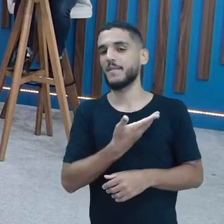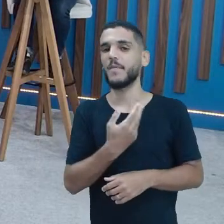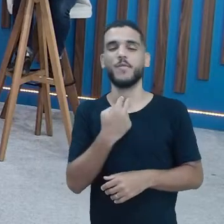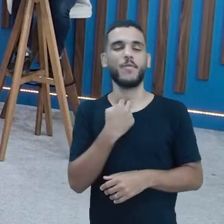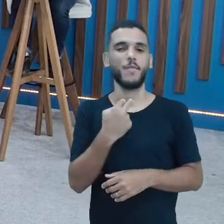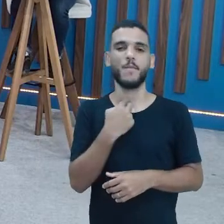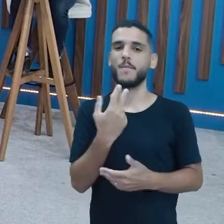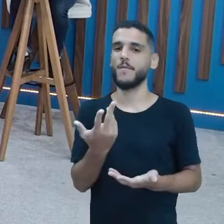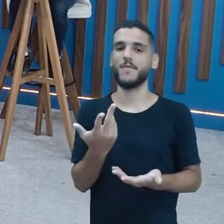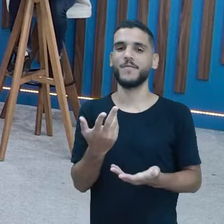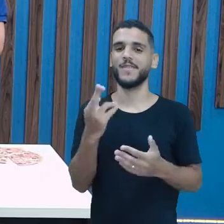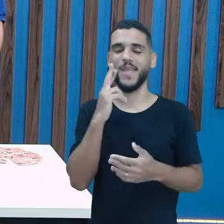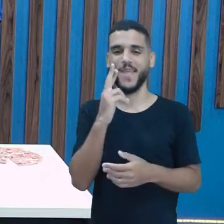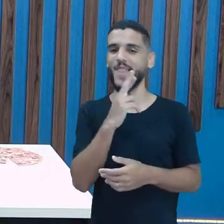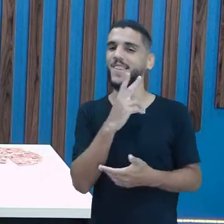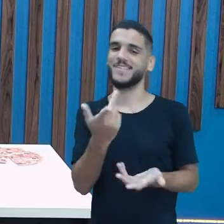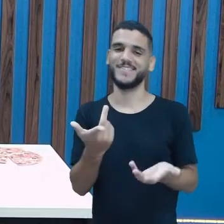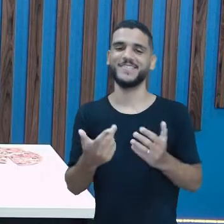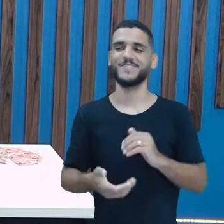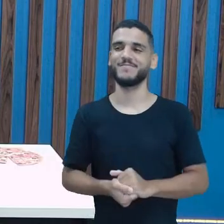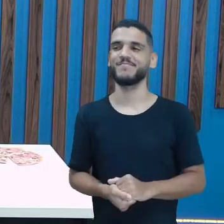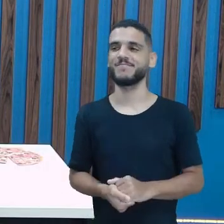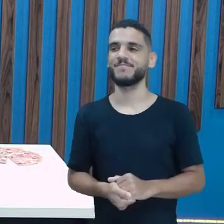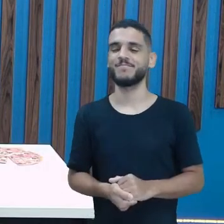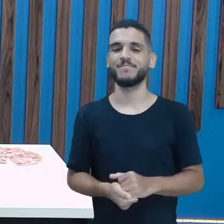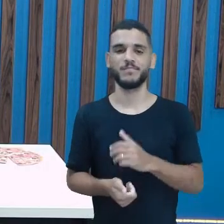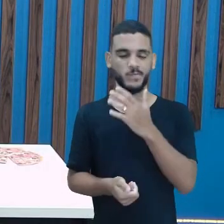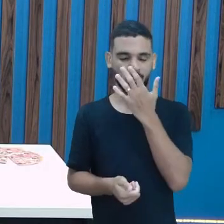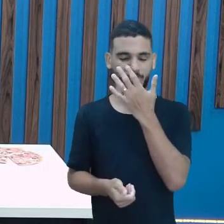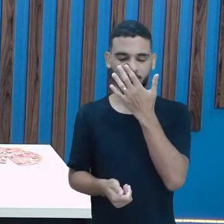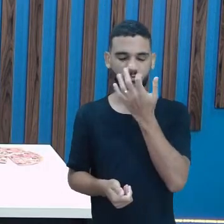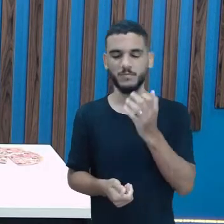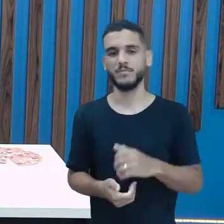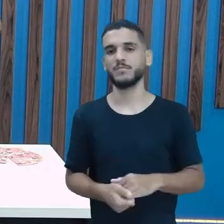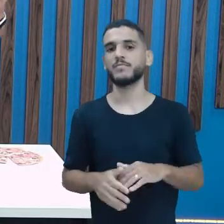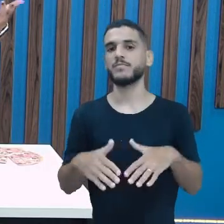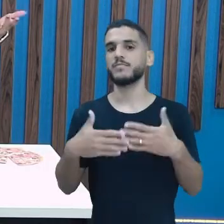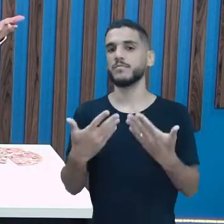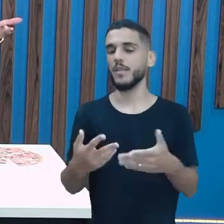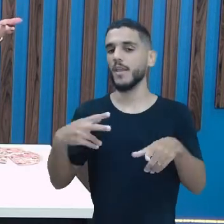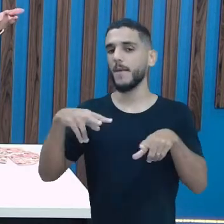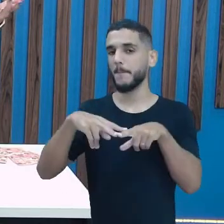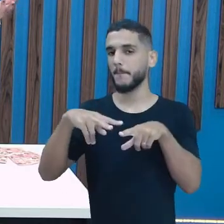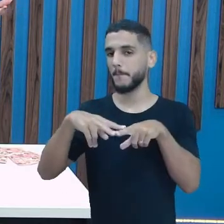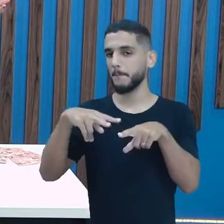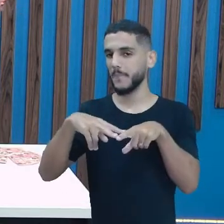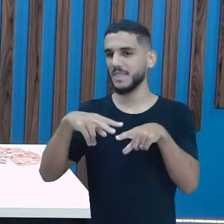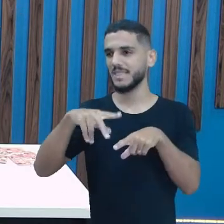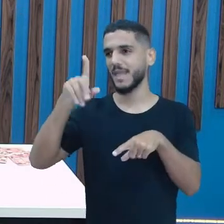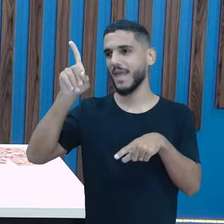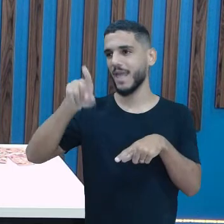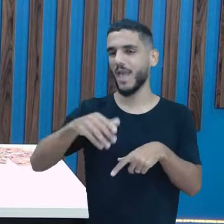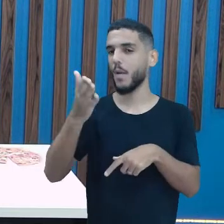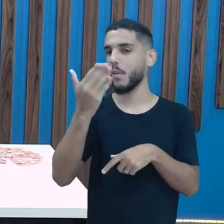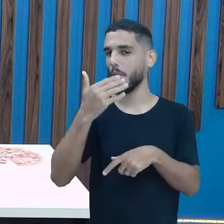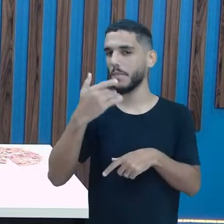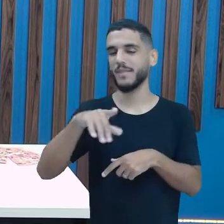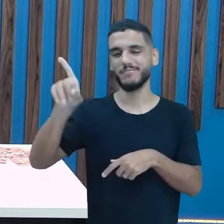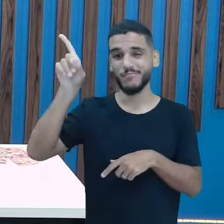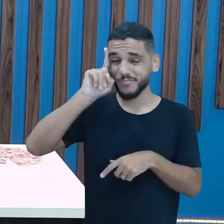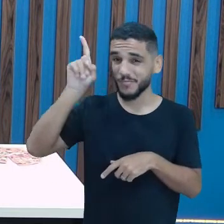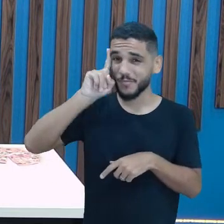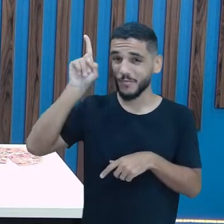sem o lanche, né? É, com certeza. Lembrando, né, que pizza não é um alimento que a gente vai comer todos